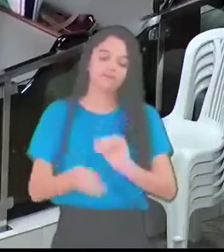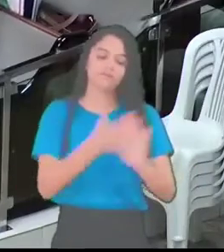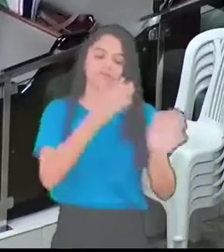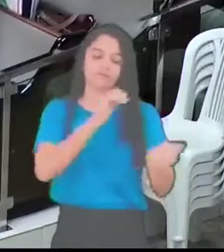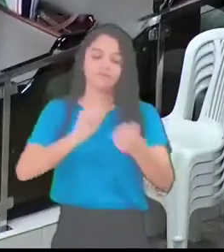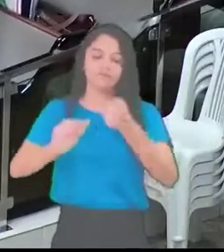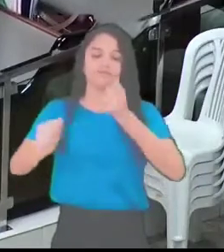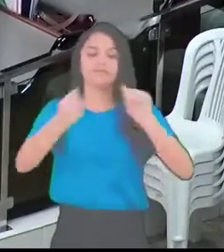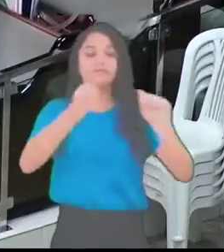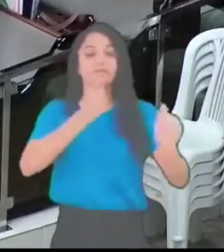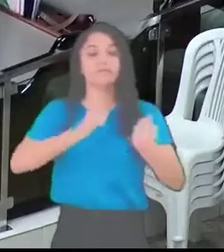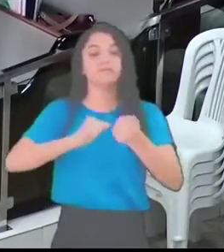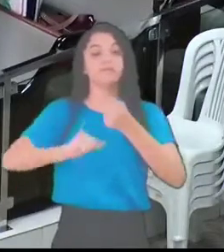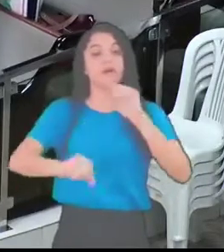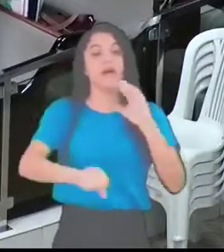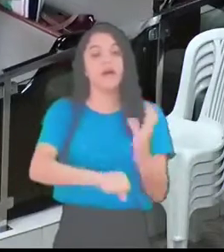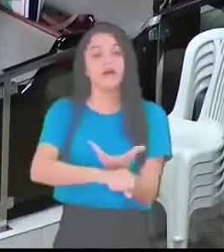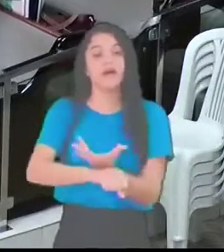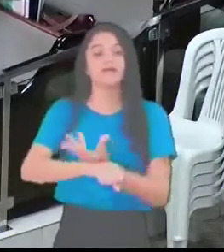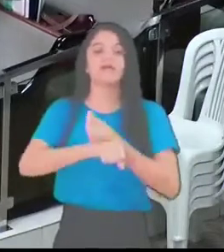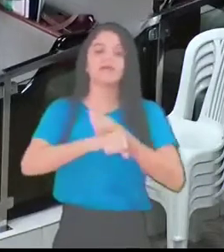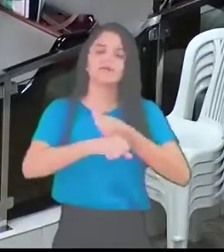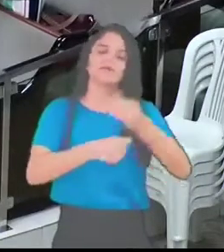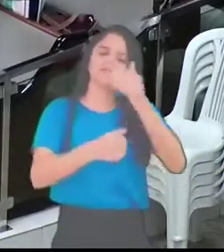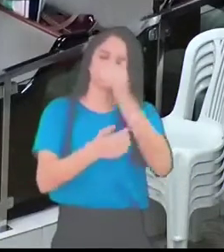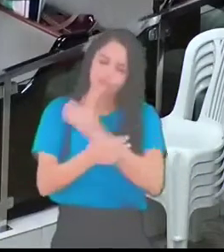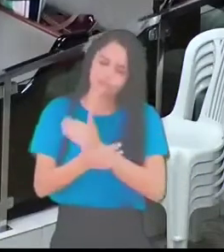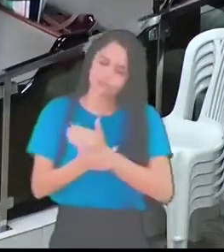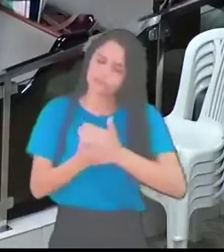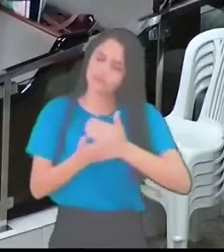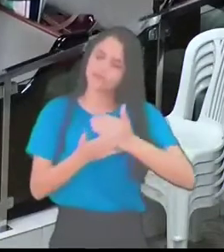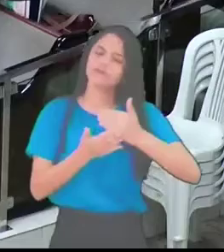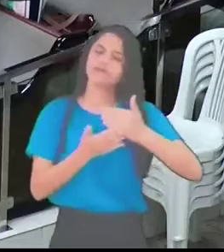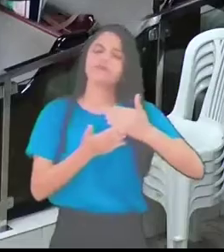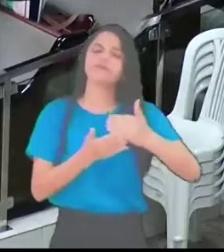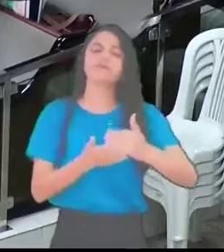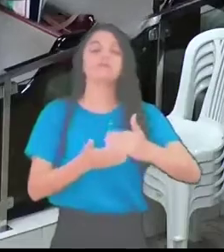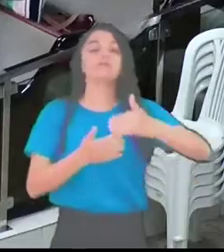Aleluia, a igreja segue caminhando.